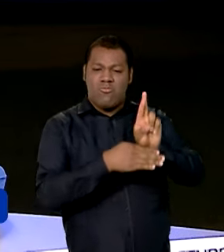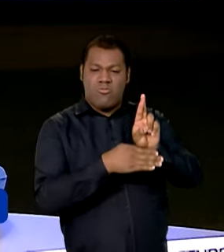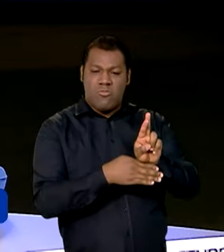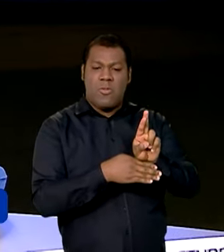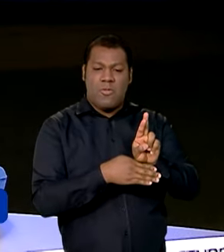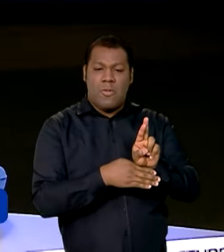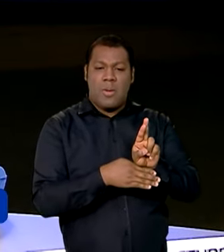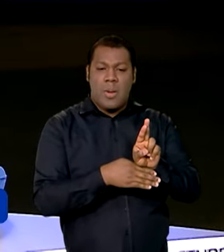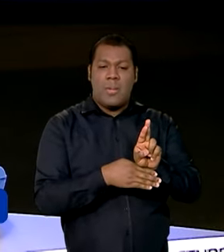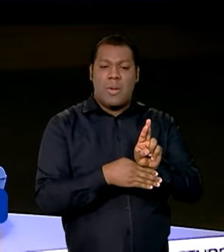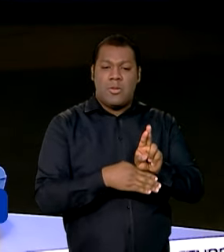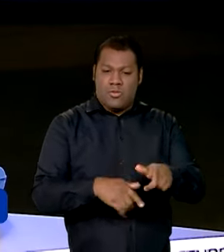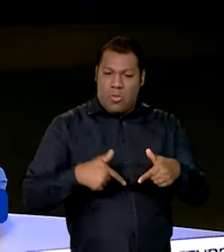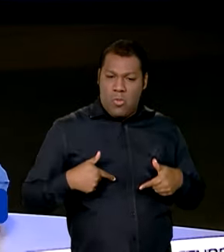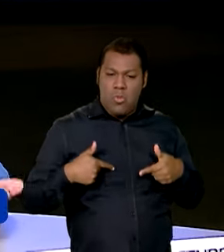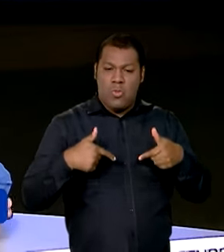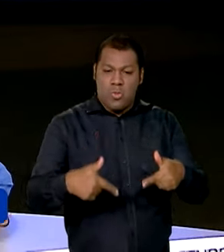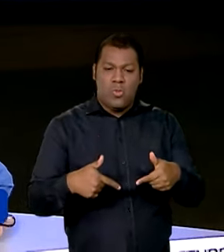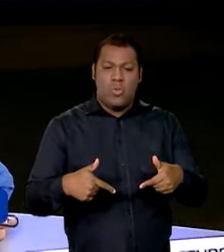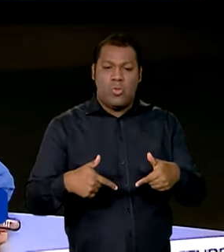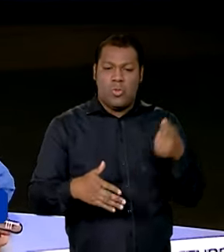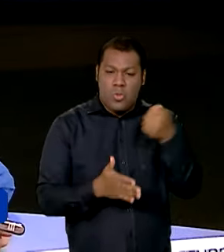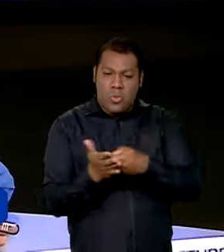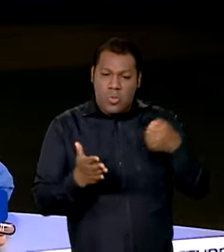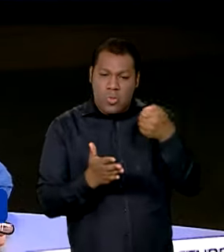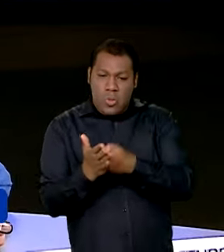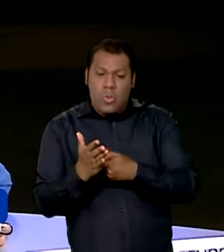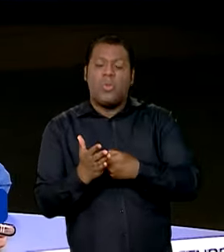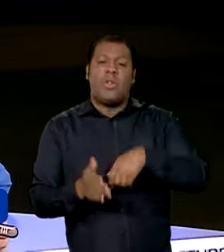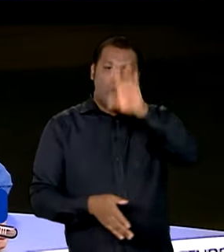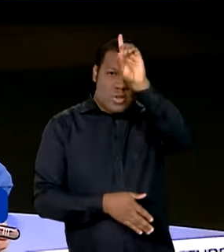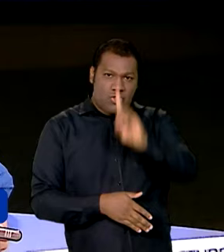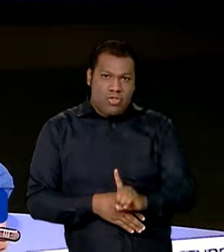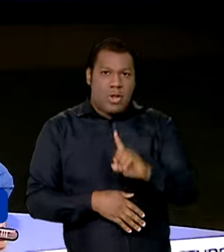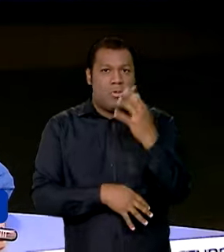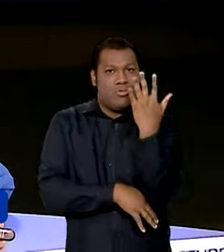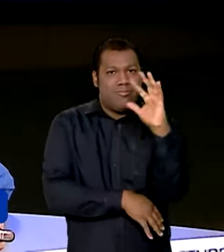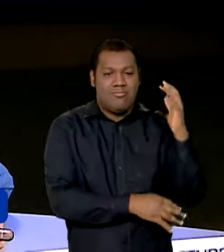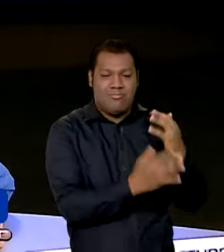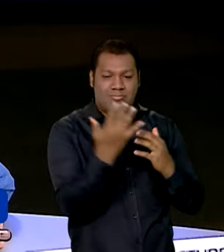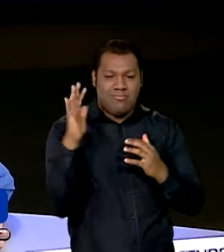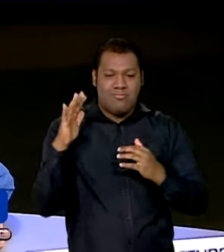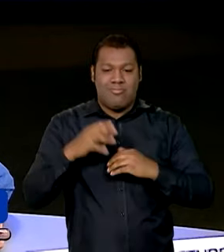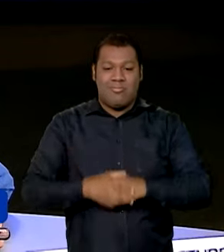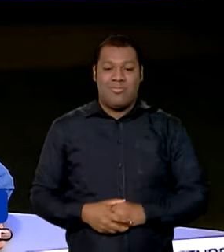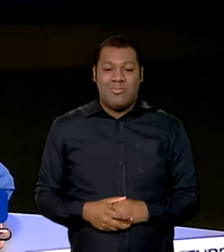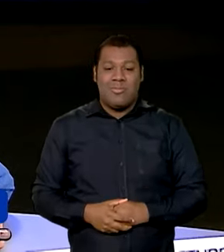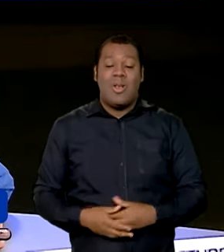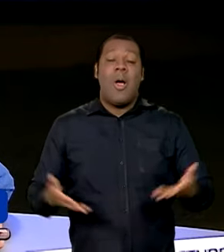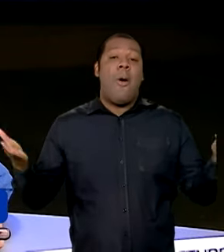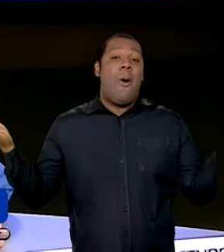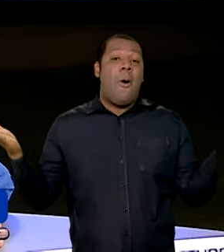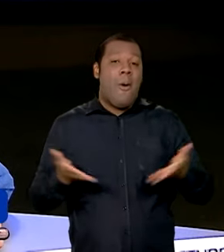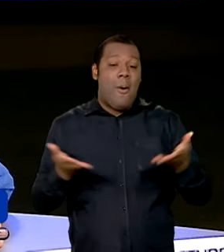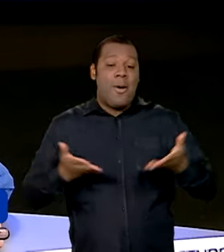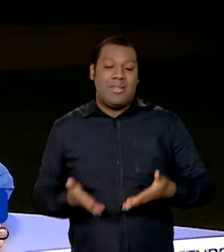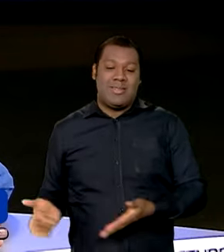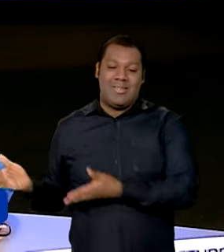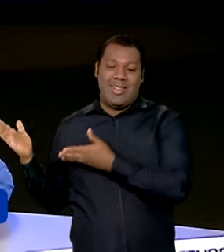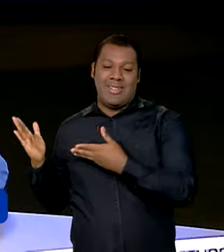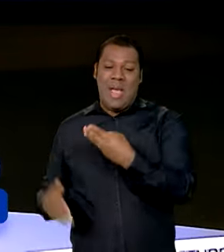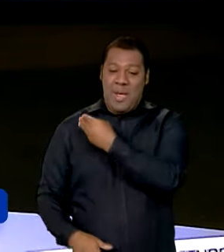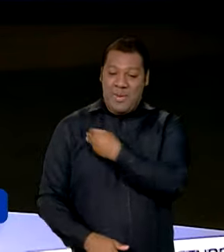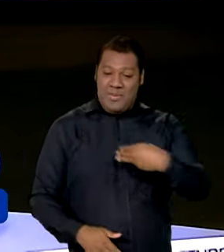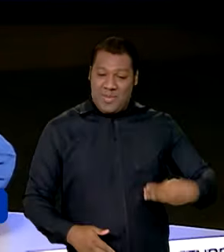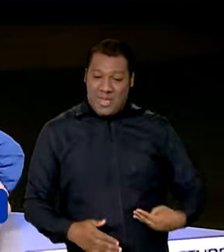Nessas questões que envolvem a o meio ambiente e hoje é ele quem comanda a pasta da integração